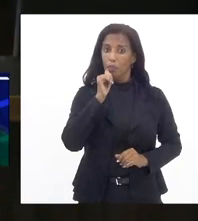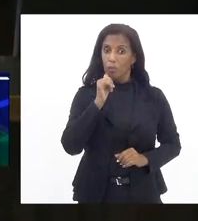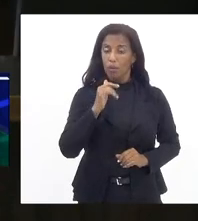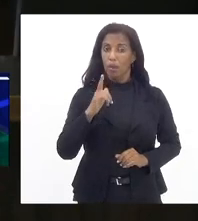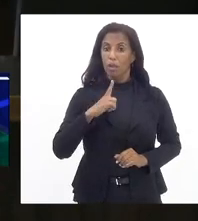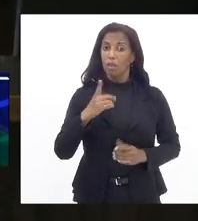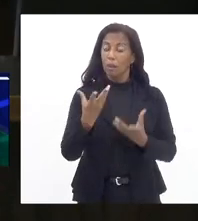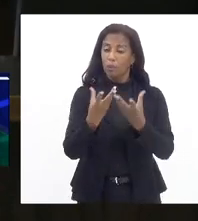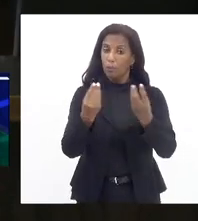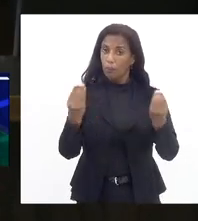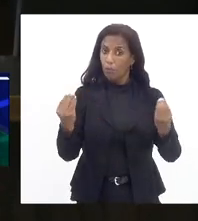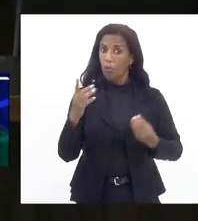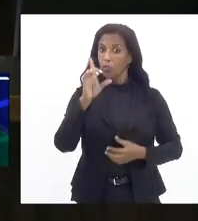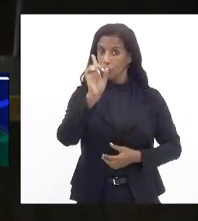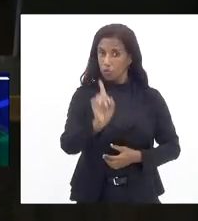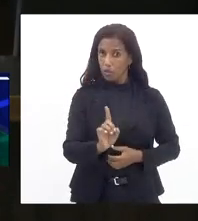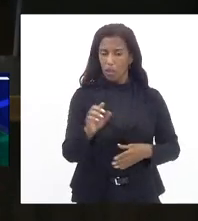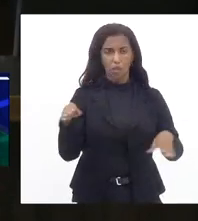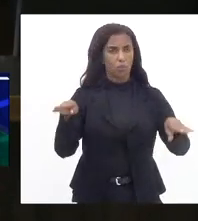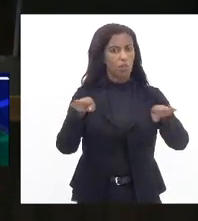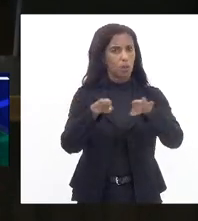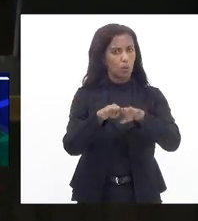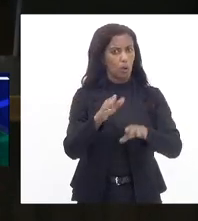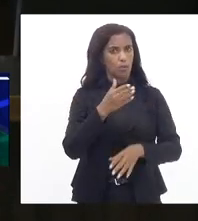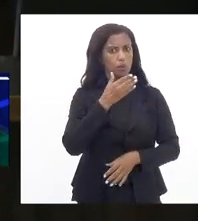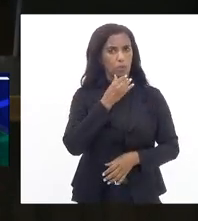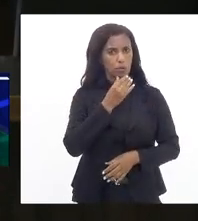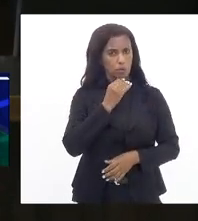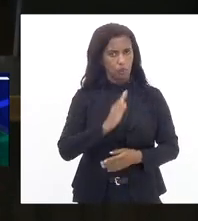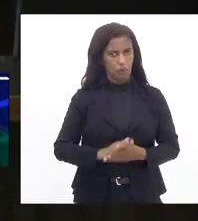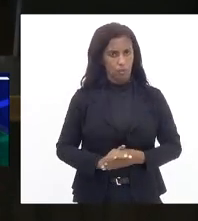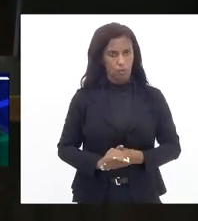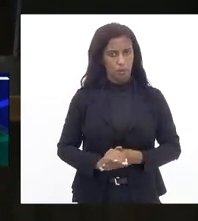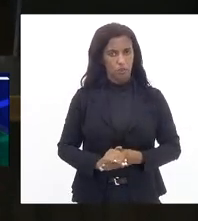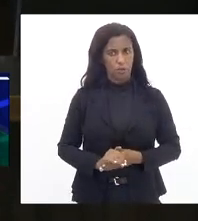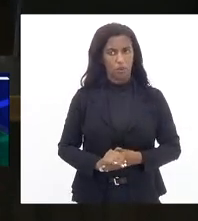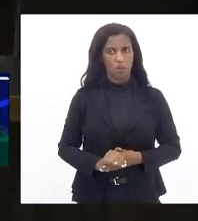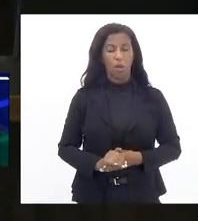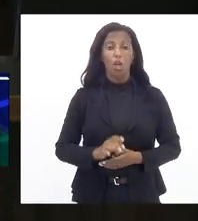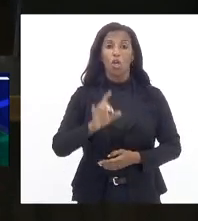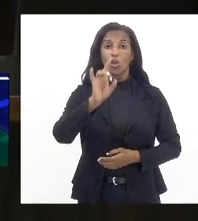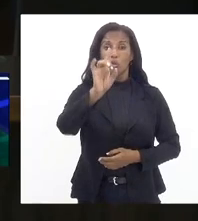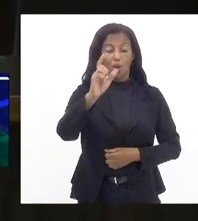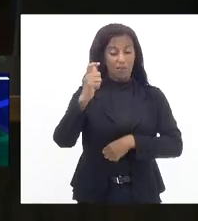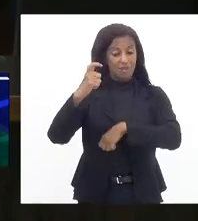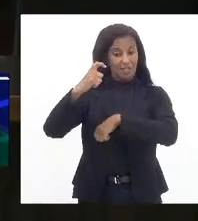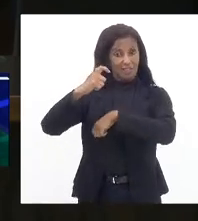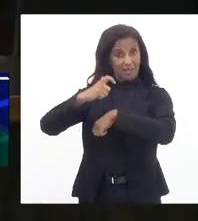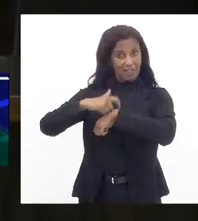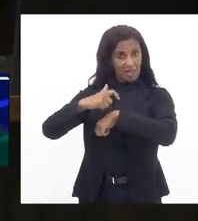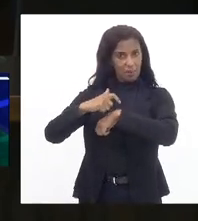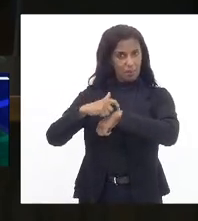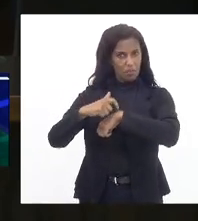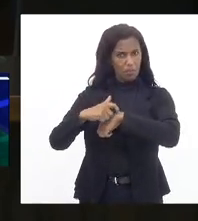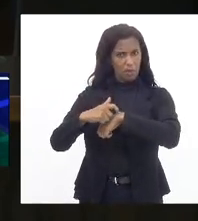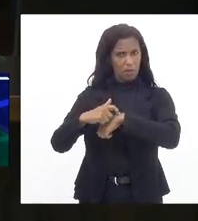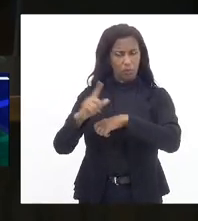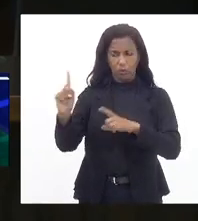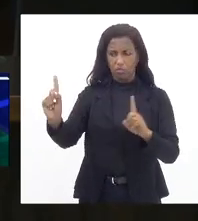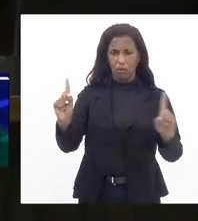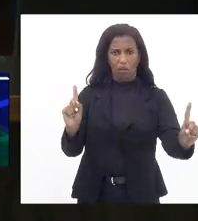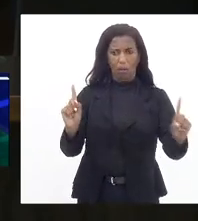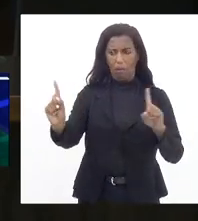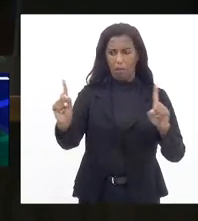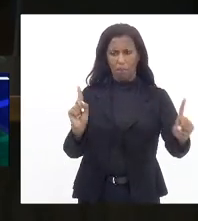muito, muito direitos, iguais aos homens. Só porque se eu tivesse feito naquele momento, estava até agora discutindo aquele